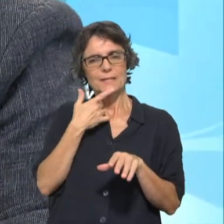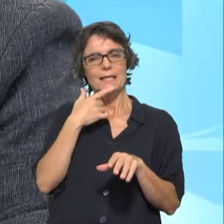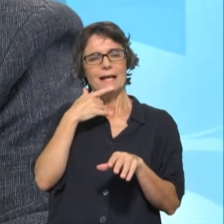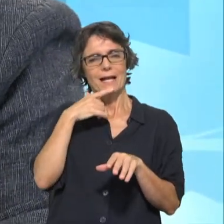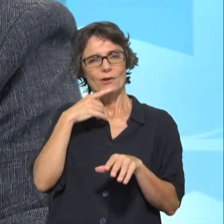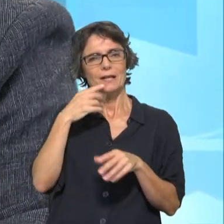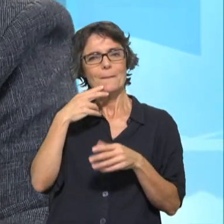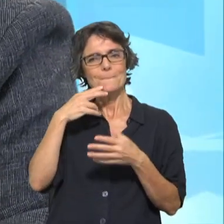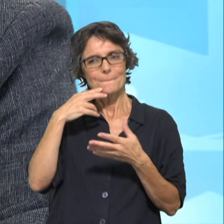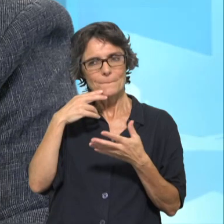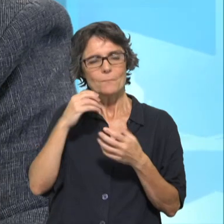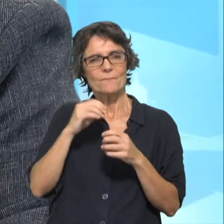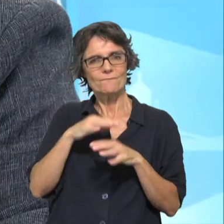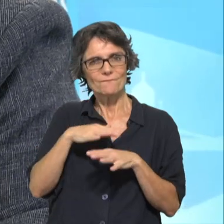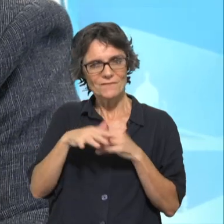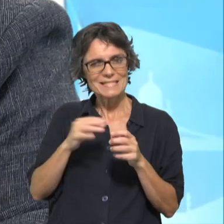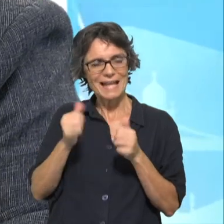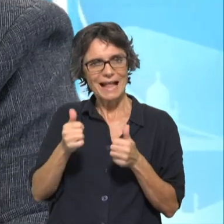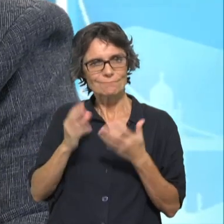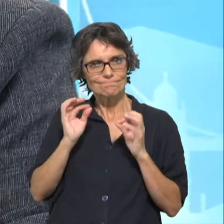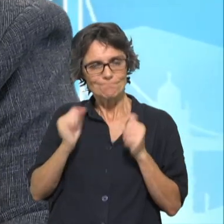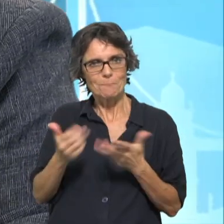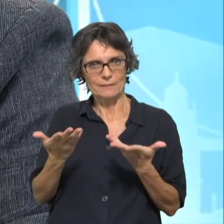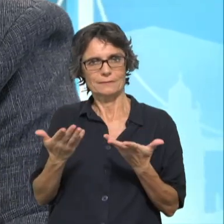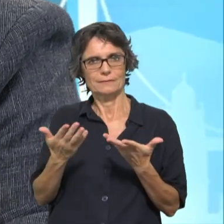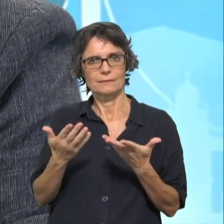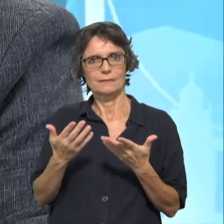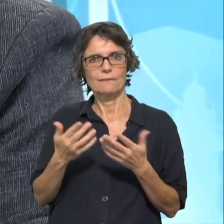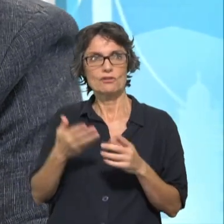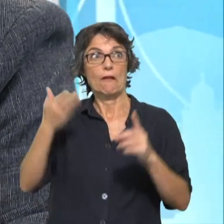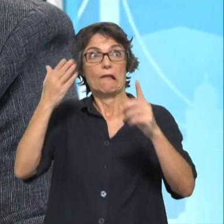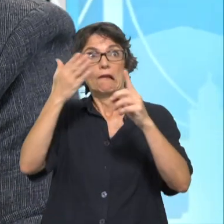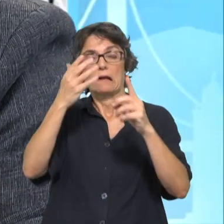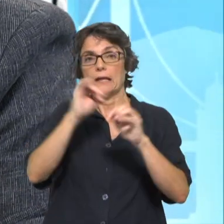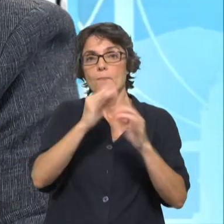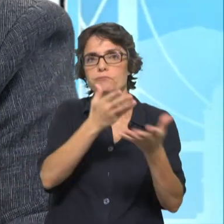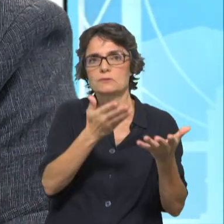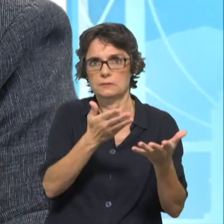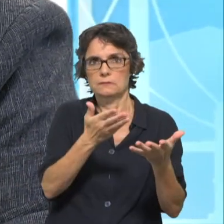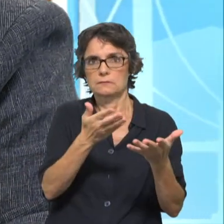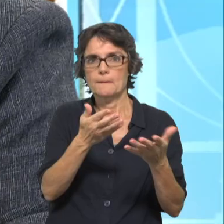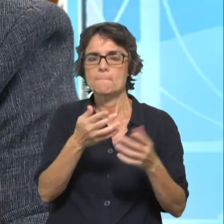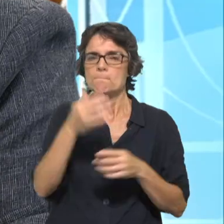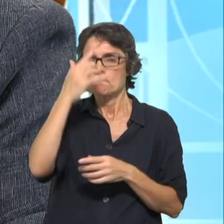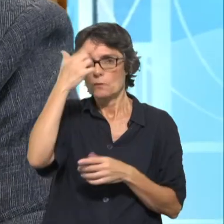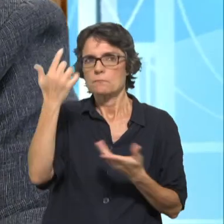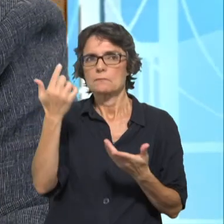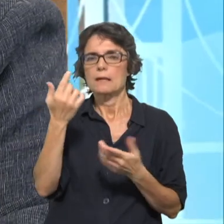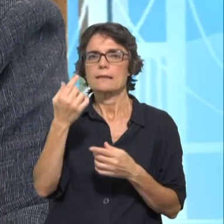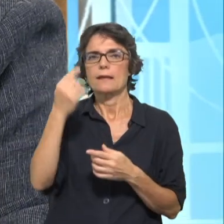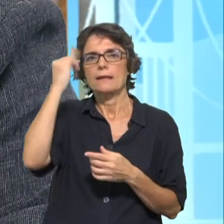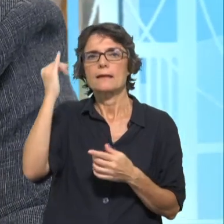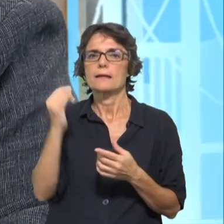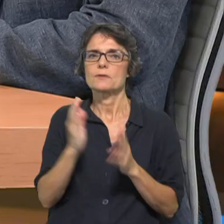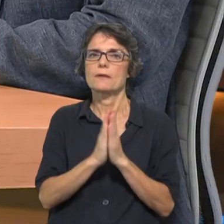assim. Que é uma forma como as comunidades católicas se veem a si próprias, como é que elas se veem no mundo e como é que se gerem